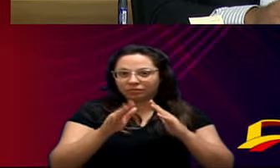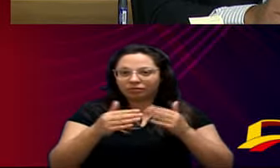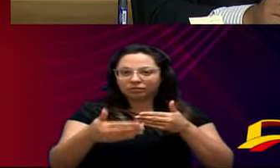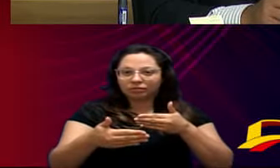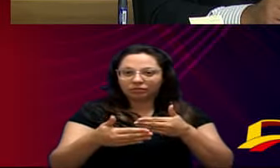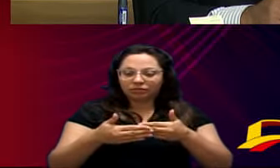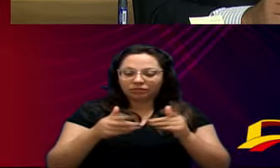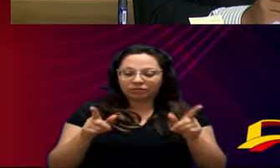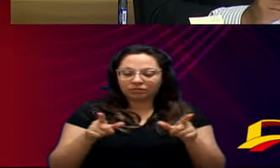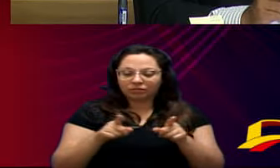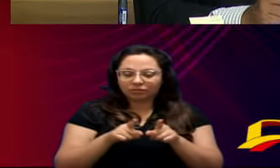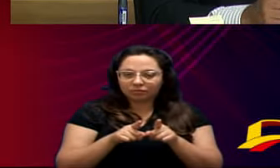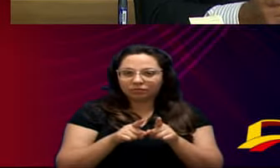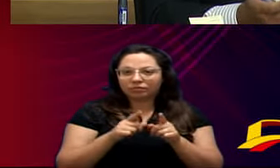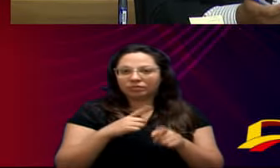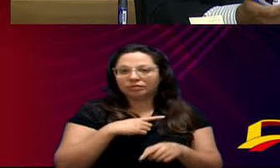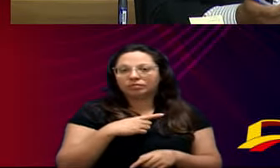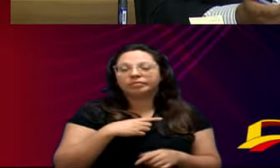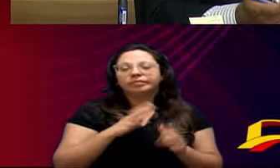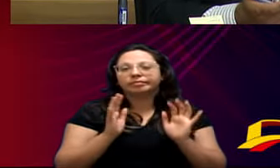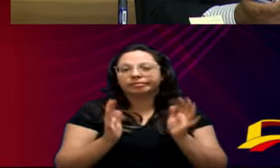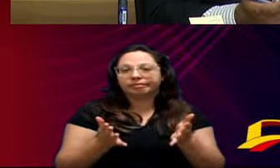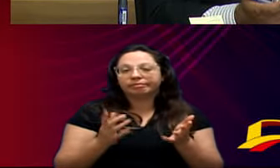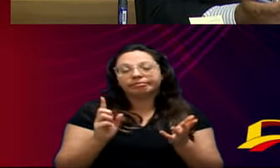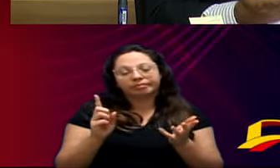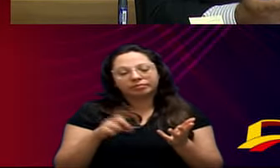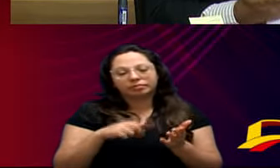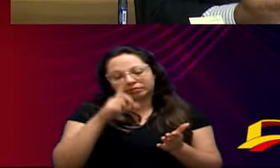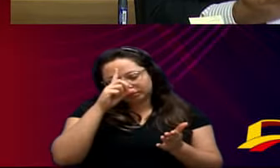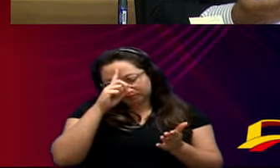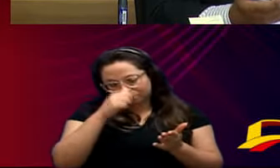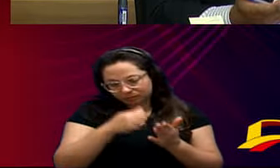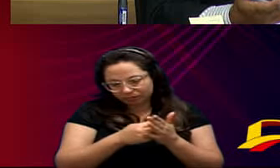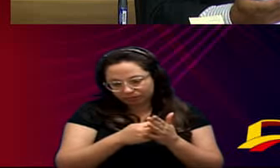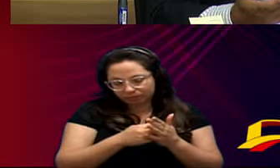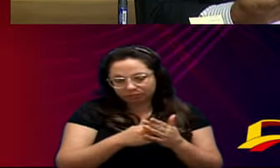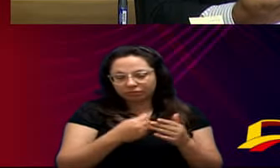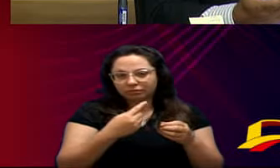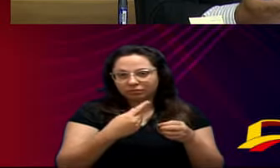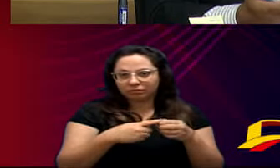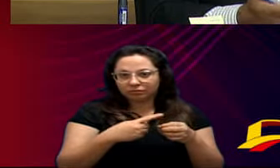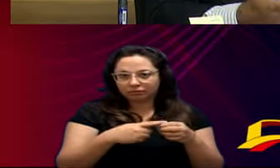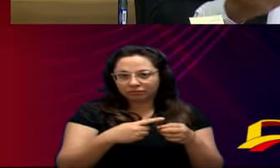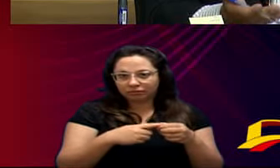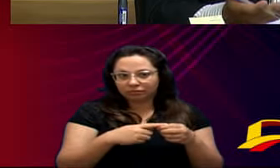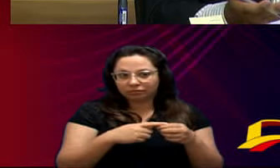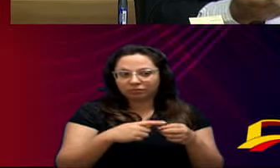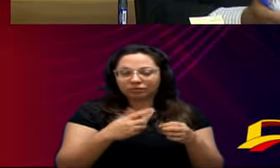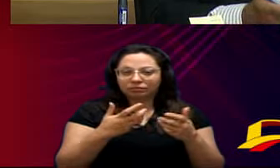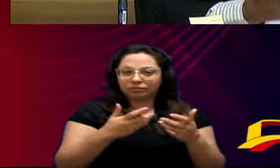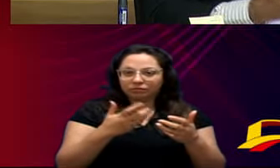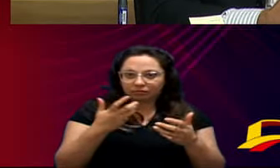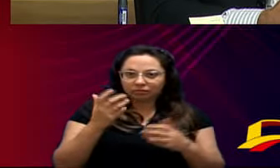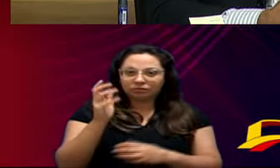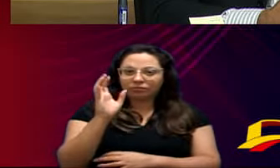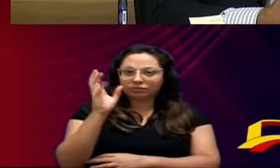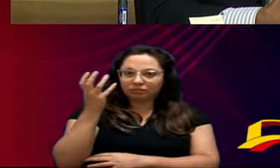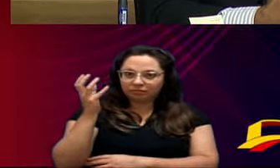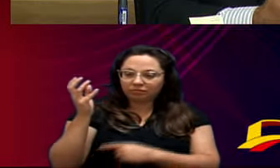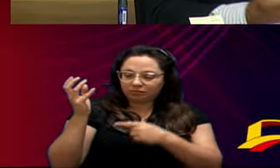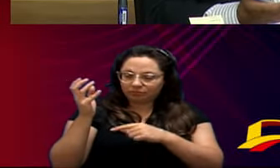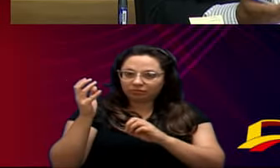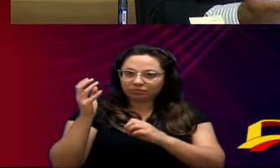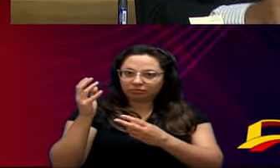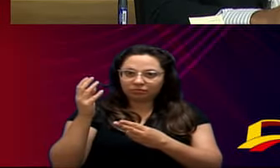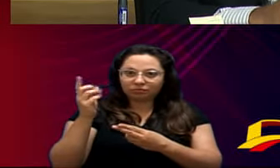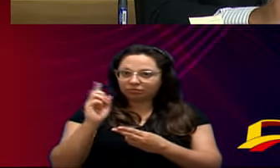planta ali a árvore né mas é uma decisão aí da do do do da da cidade a gente quer uma cidade sem árvore uma cidade com árvore coro eu